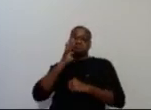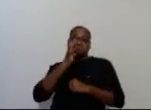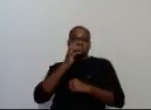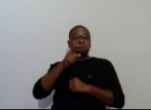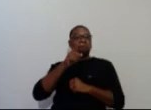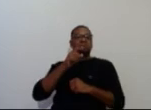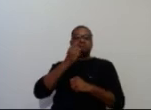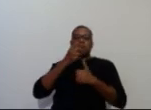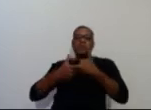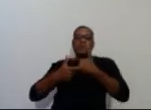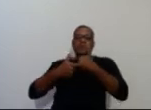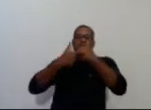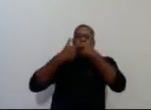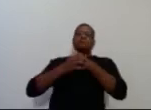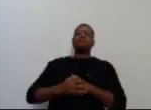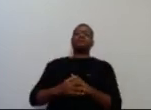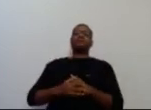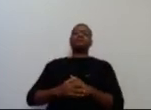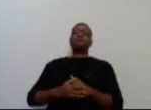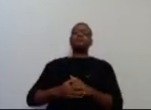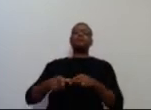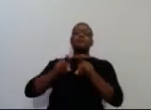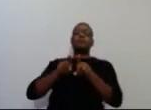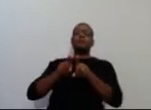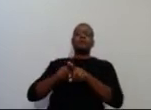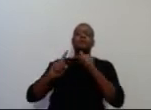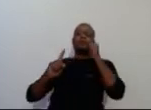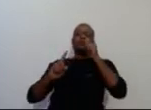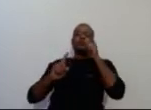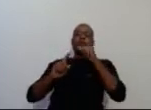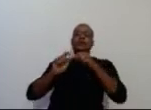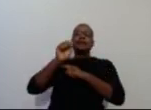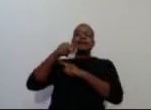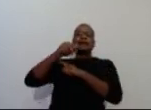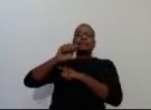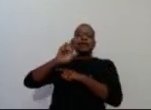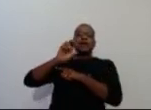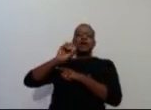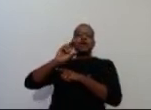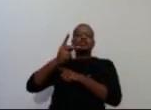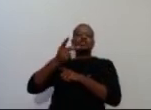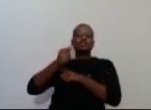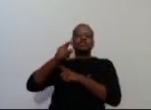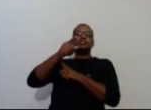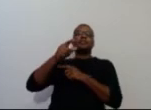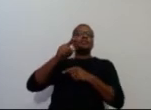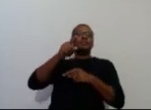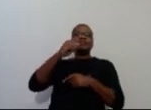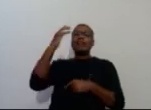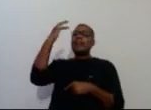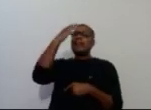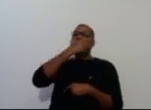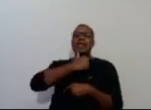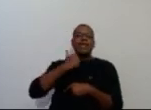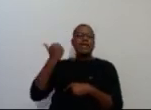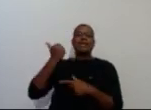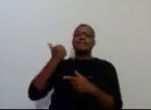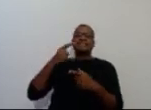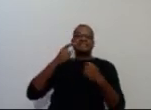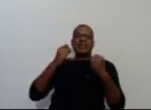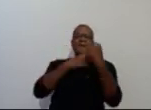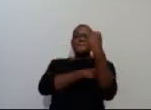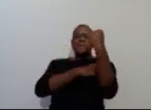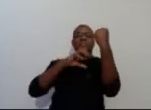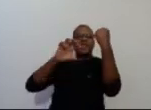Ana Rocha. Você é show, está belíssima, visual empoderado. Você é uma referência na EAD do